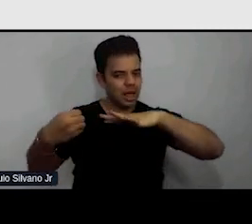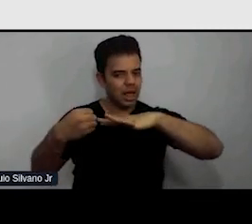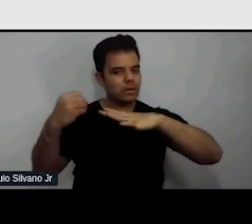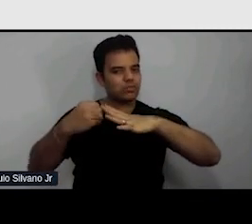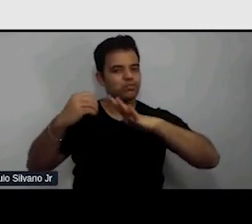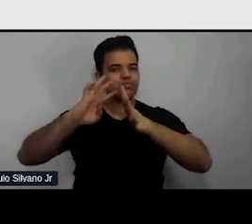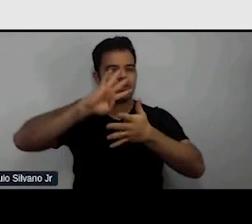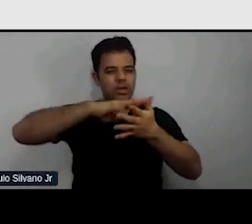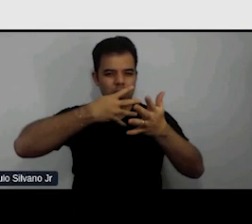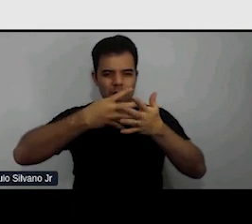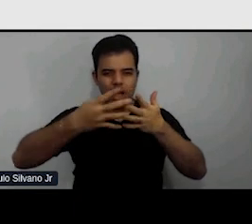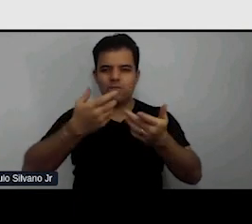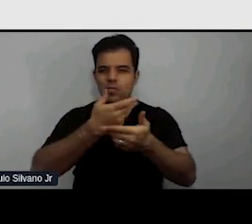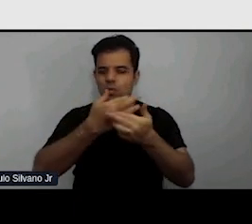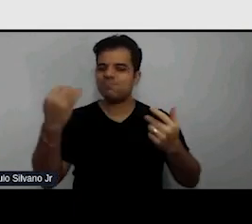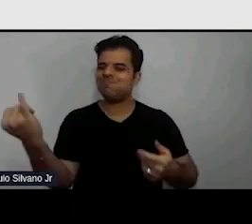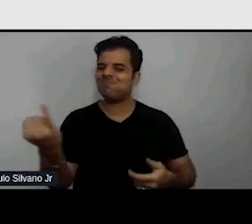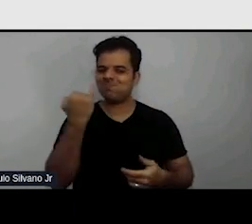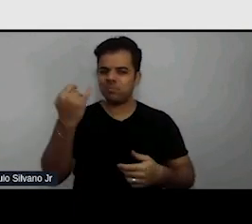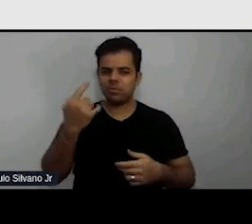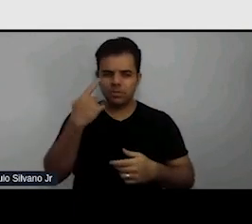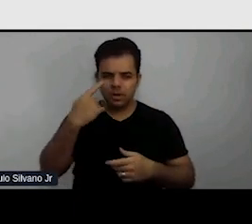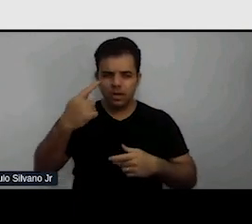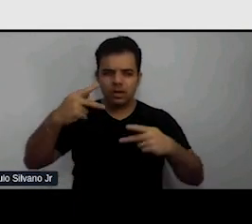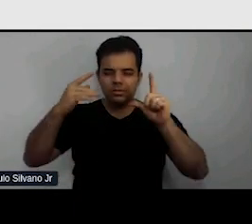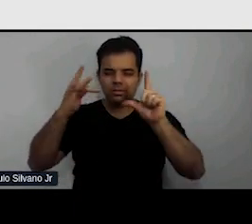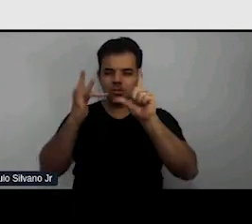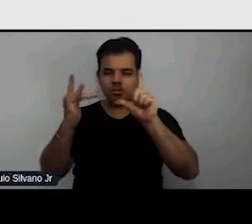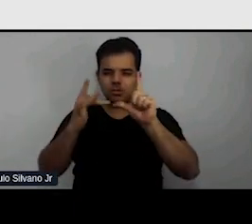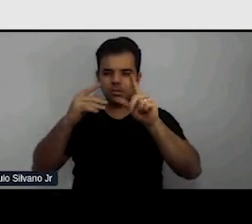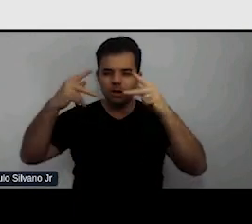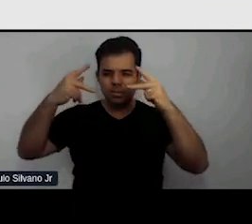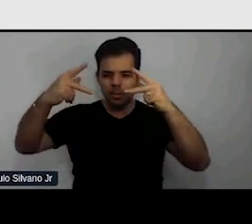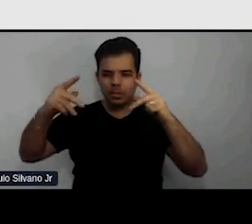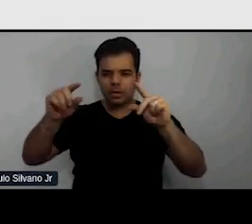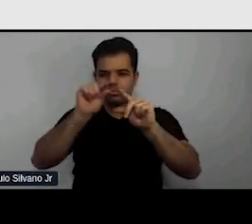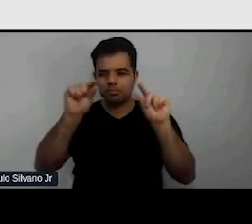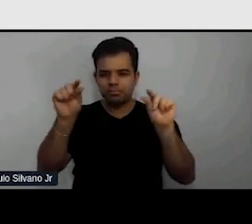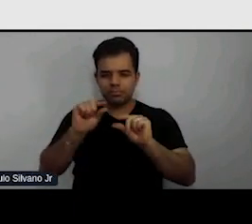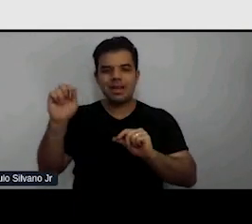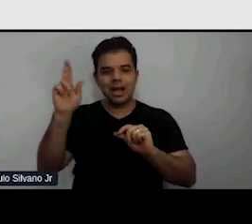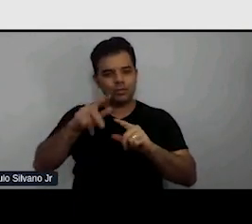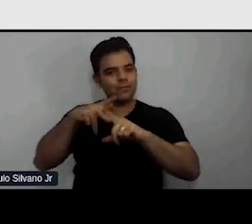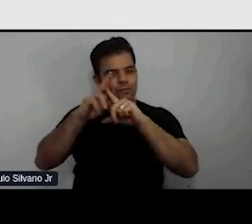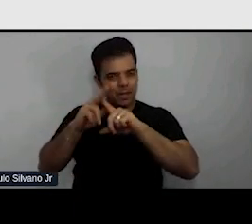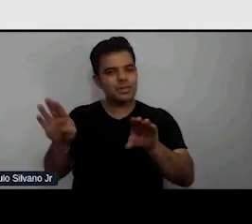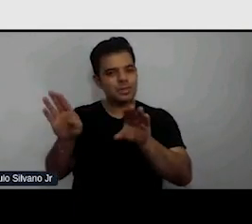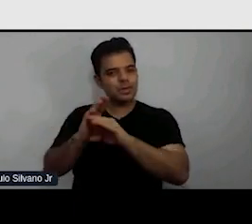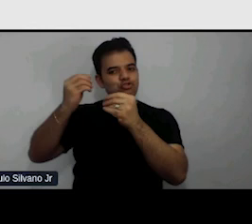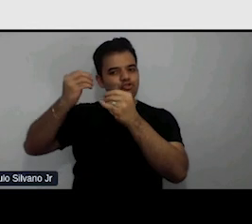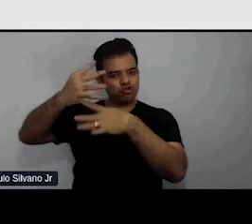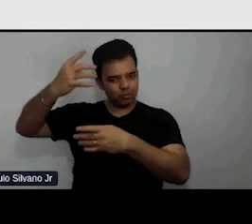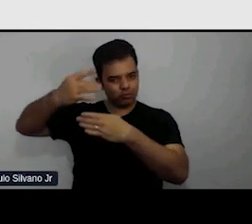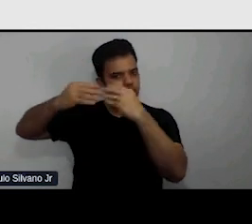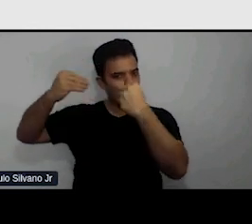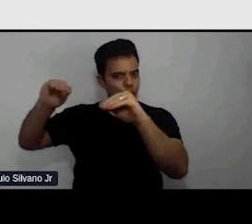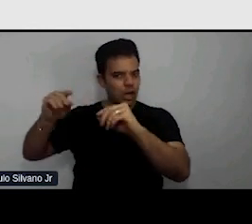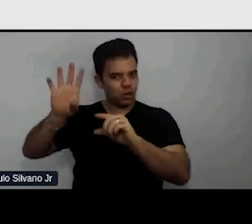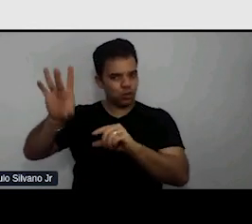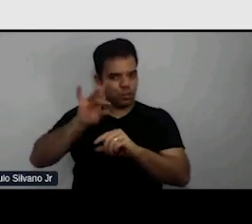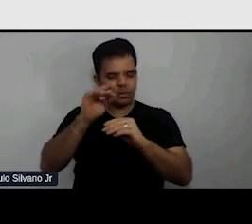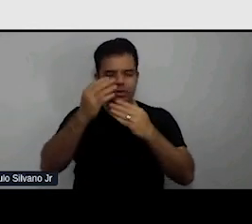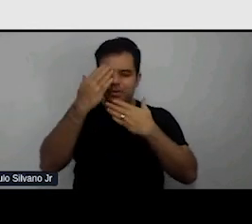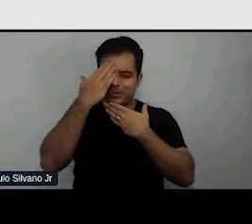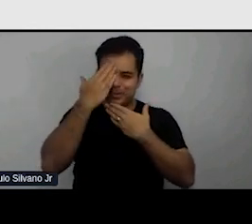importante. Eu vou deixar aqui os links das ferramentas que eu utilizei, vou colocar no chat. Obrigada.